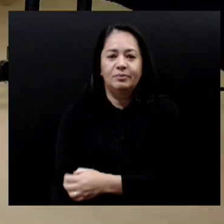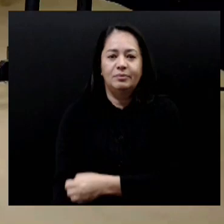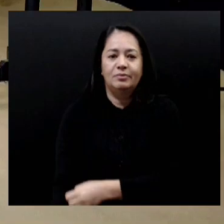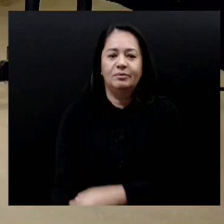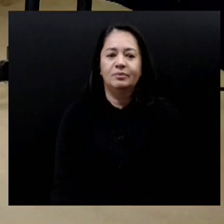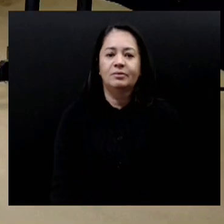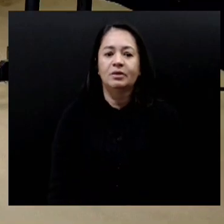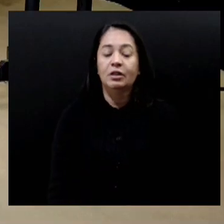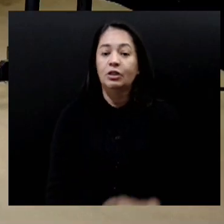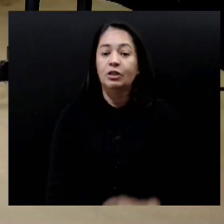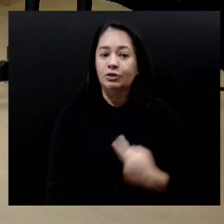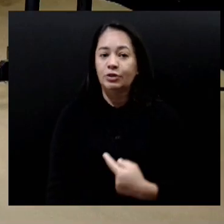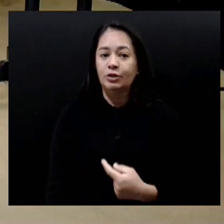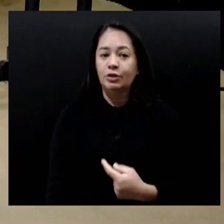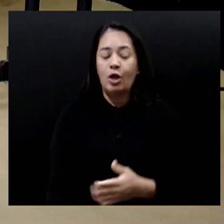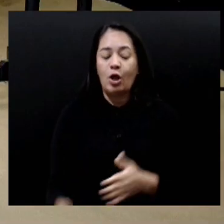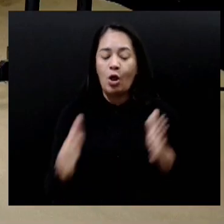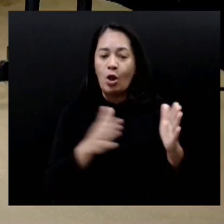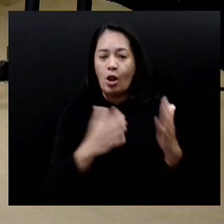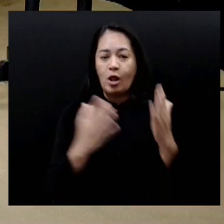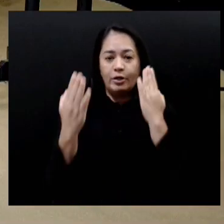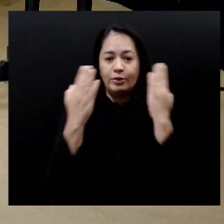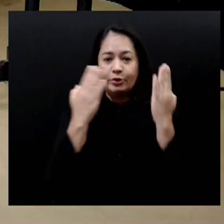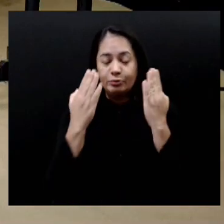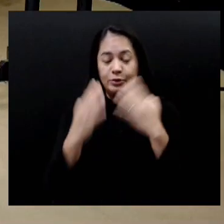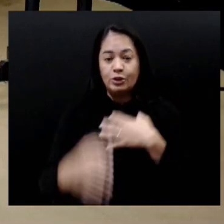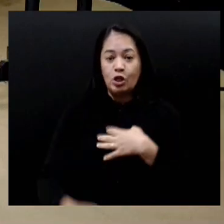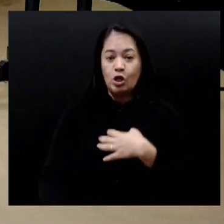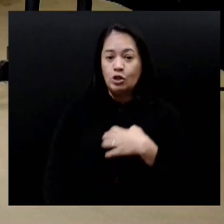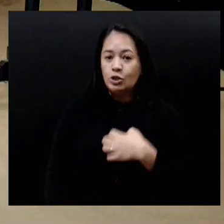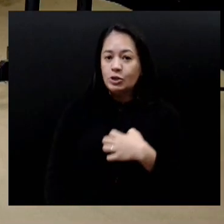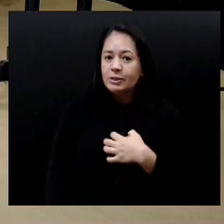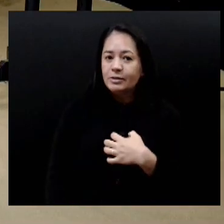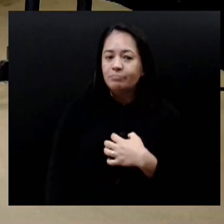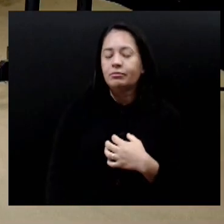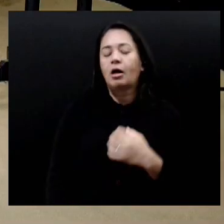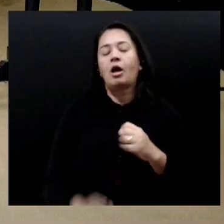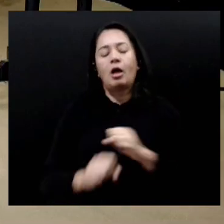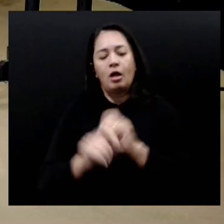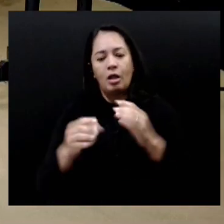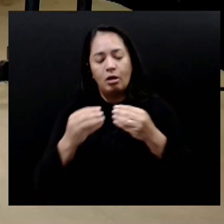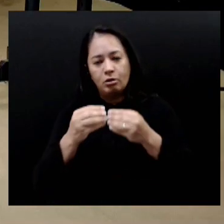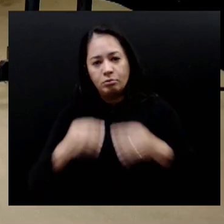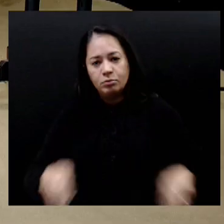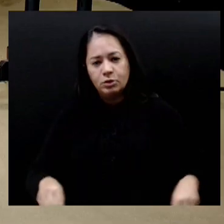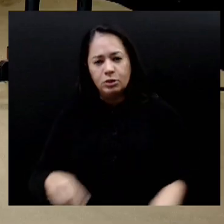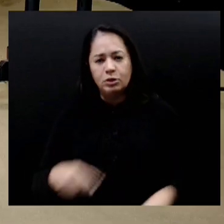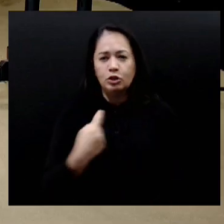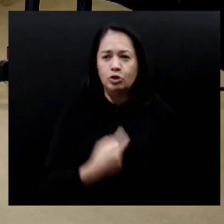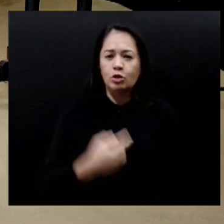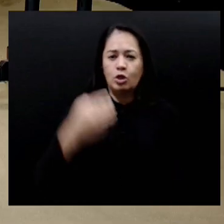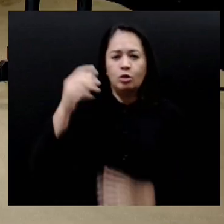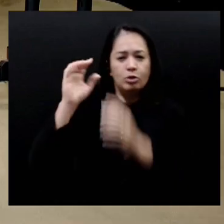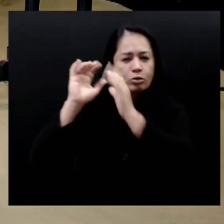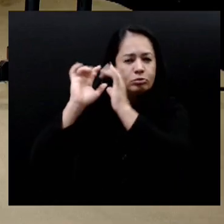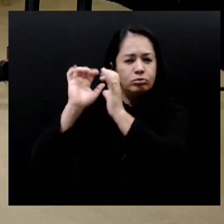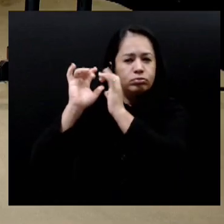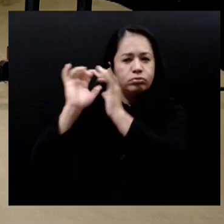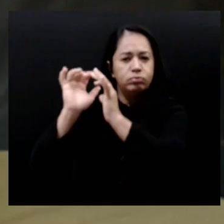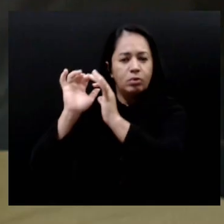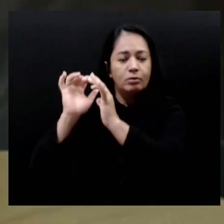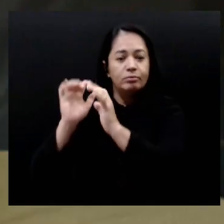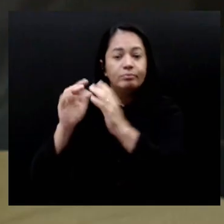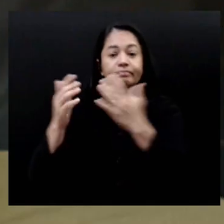lado psicológico, né, da raiva, que, claro, afeta nosso psique, nossa cabecinha, nosso cérebro. E aí, se você